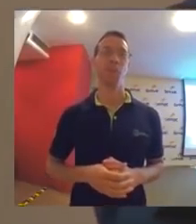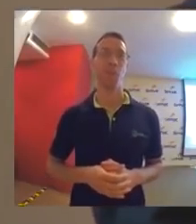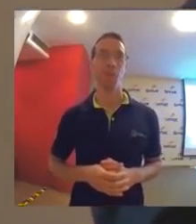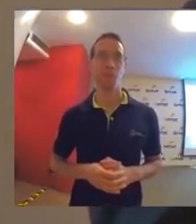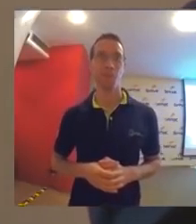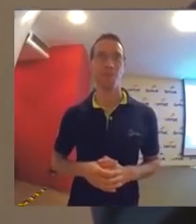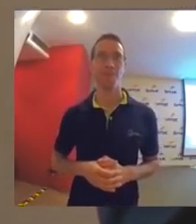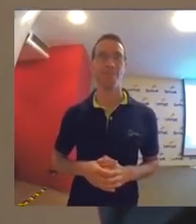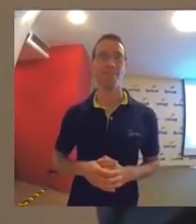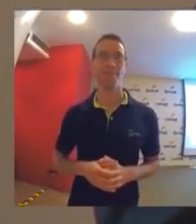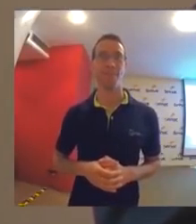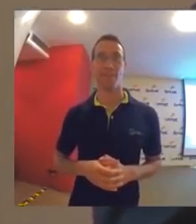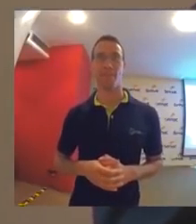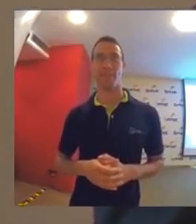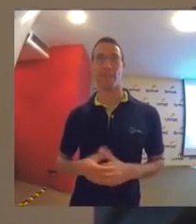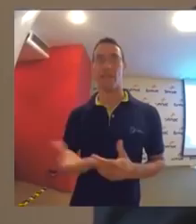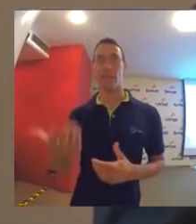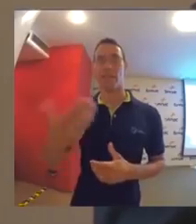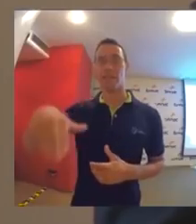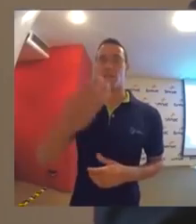Este vosso colega